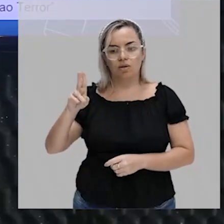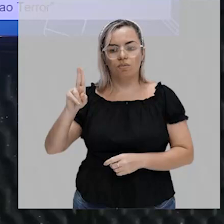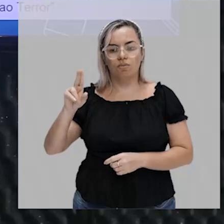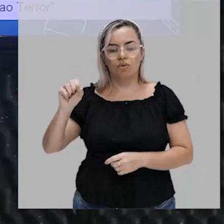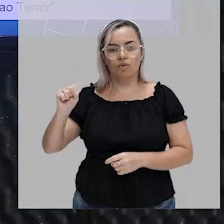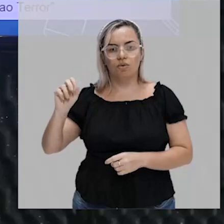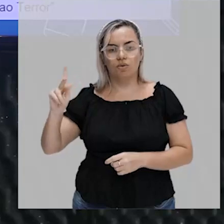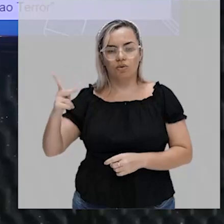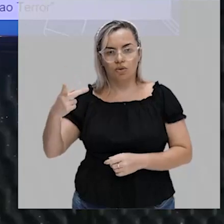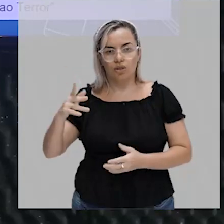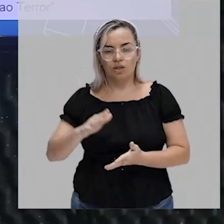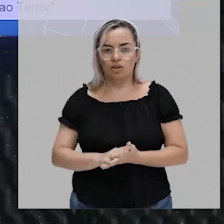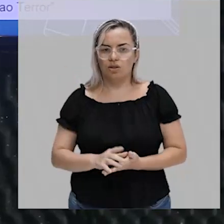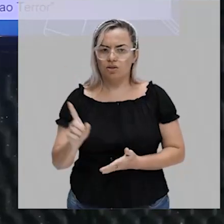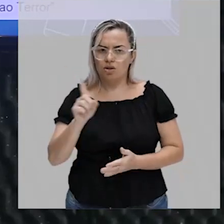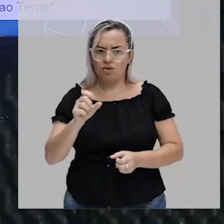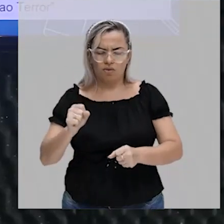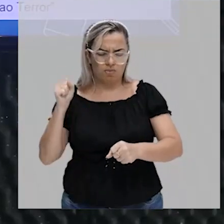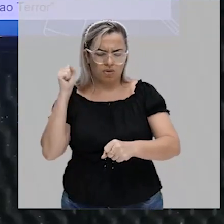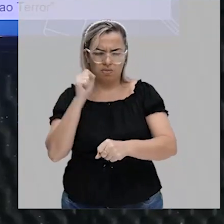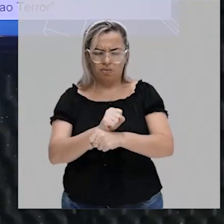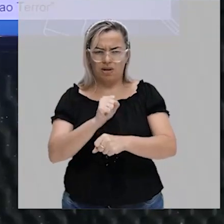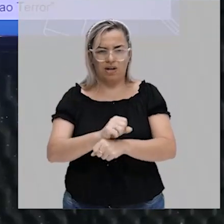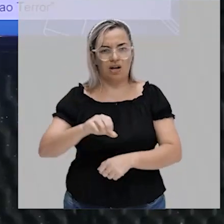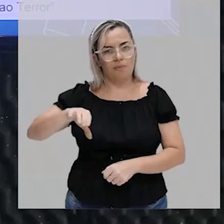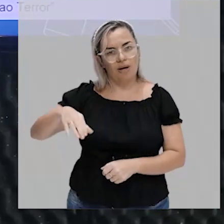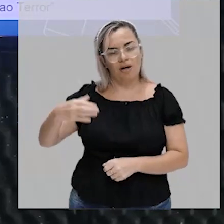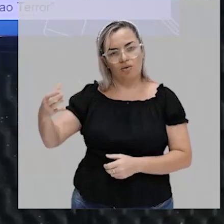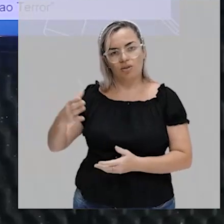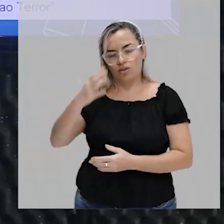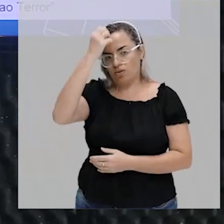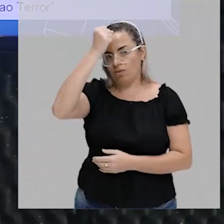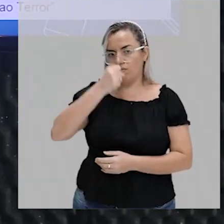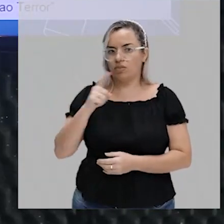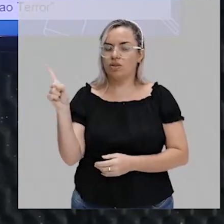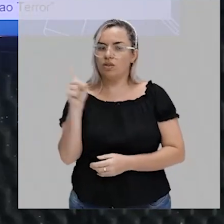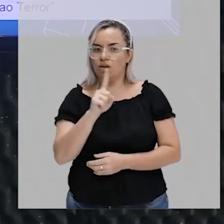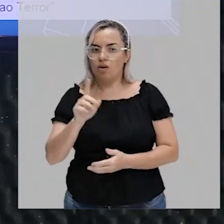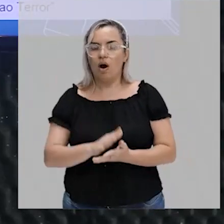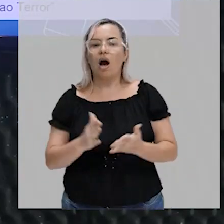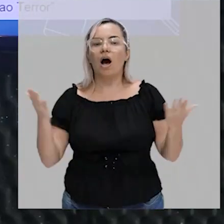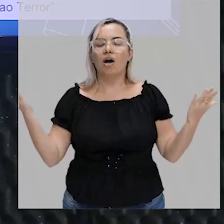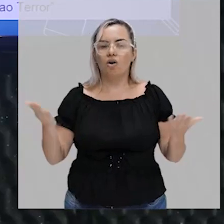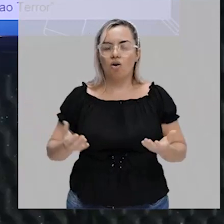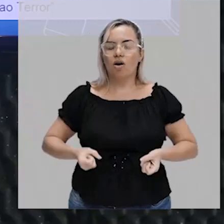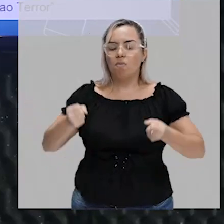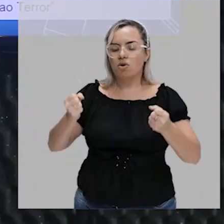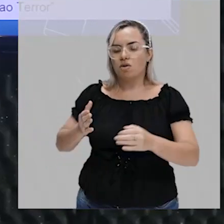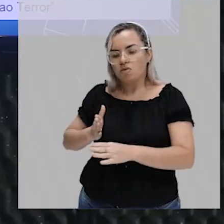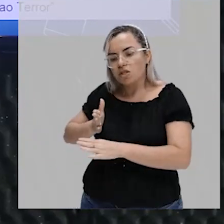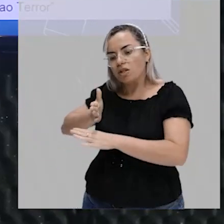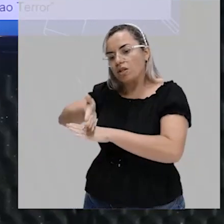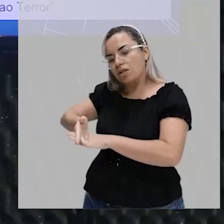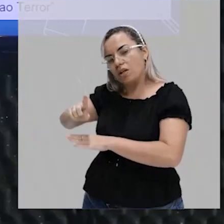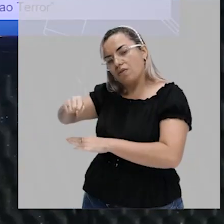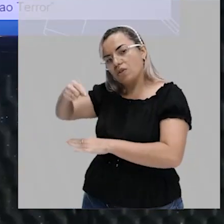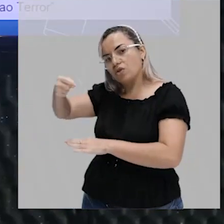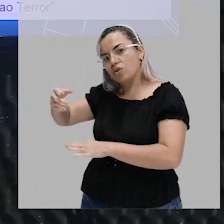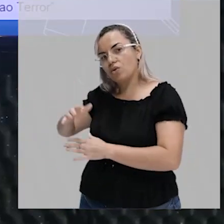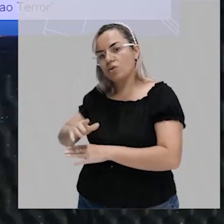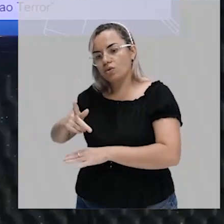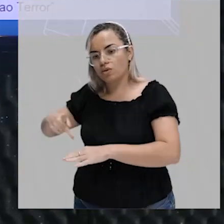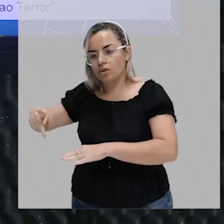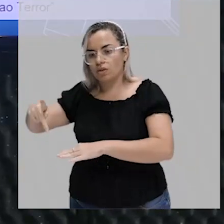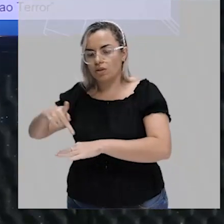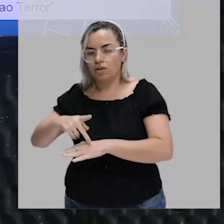lá. Não. Se a gente tiver indícios, a gente vai e intervém. E aí, o que os Estados Unidos vão alegar? Que essa política,